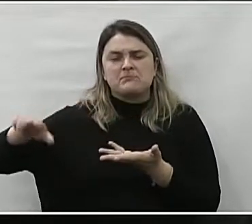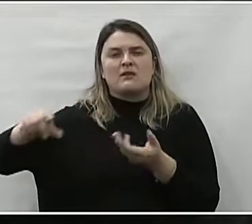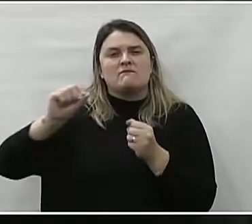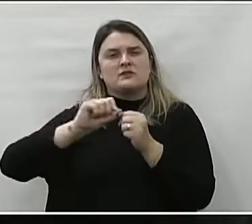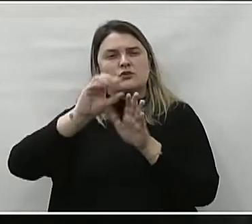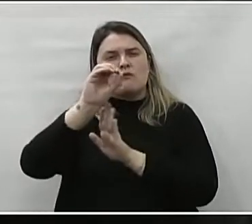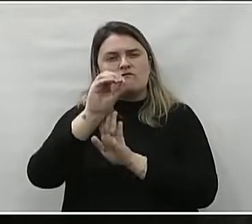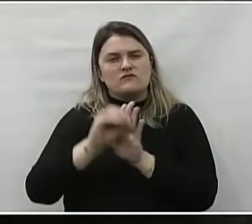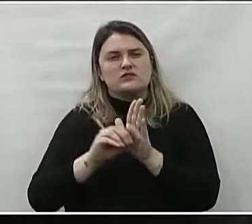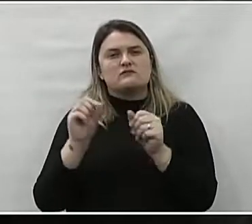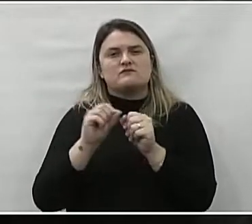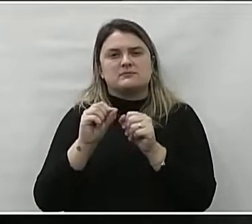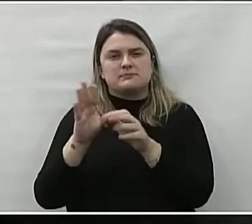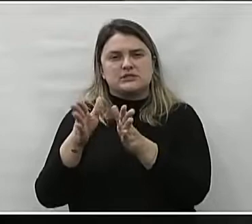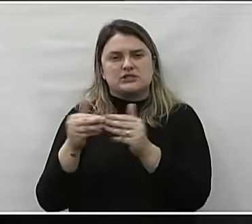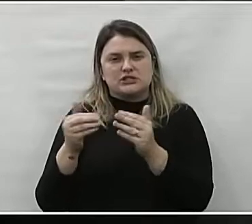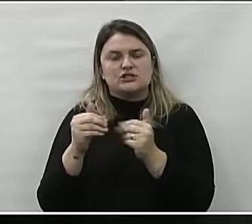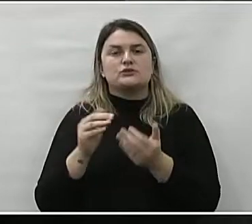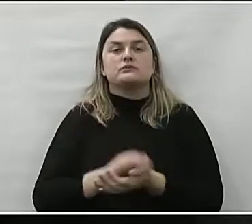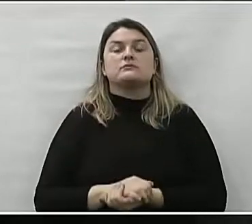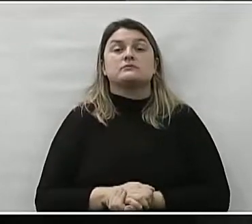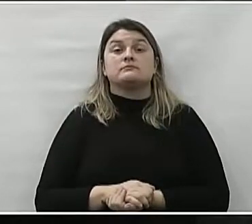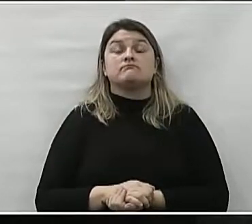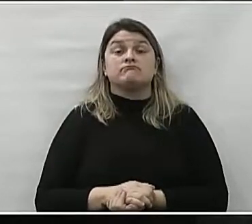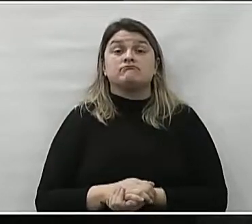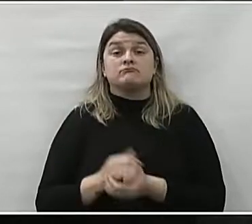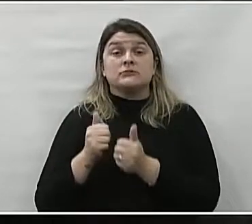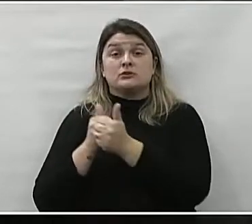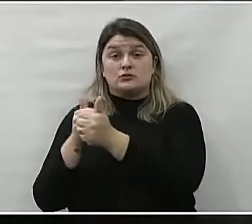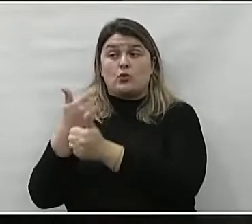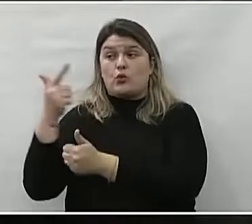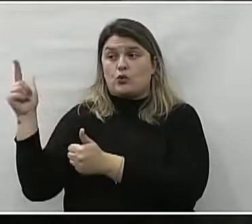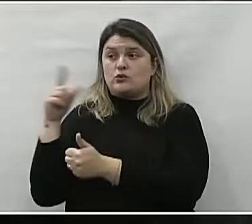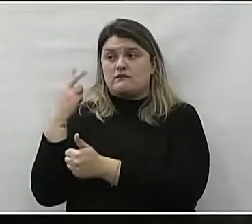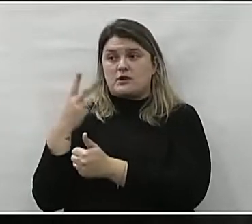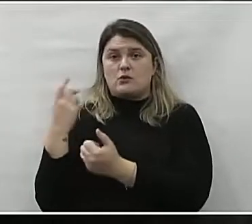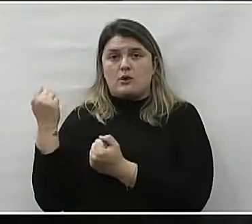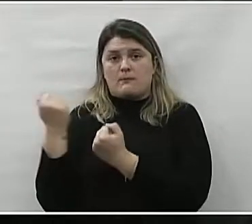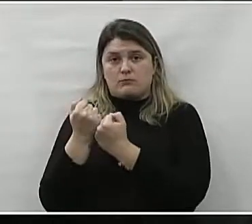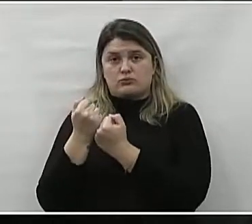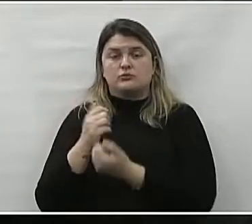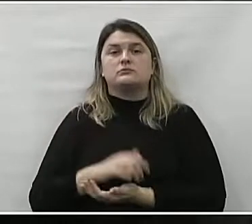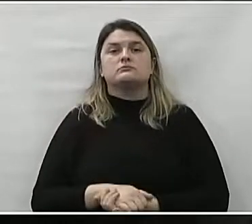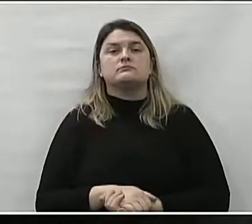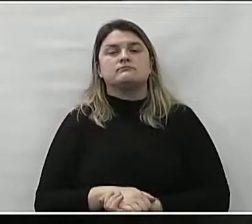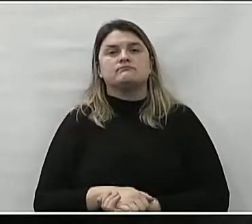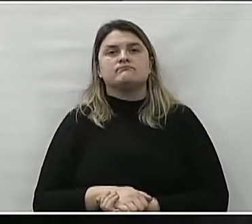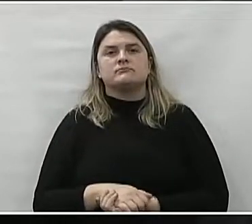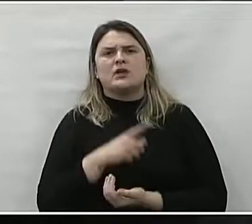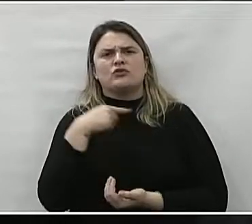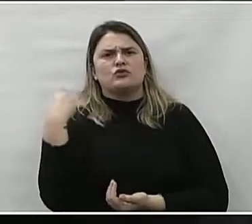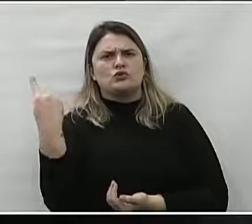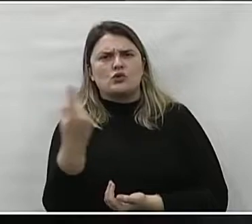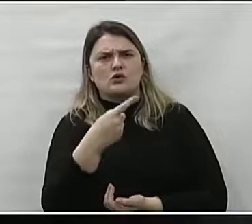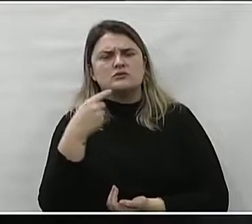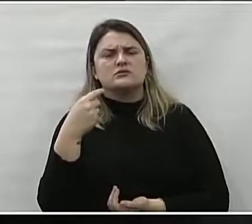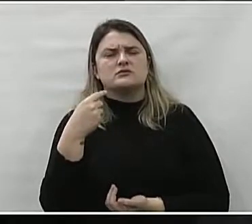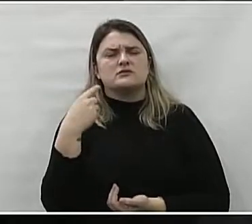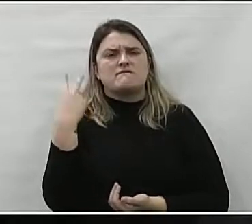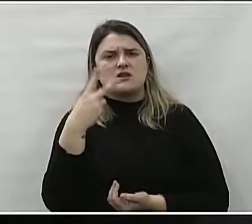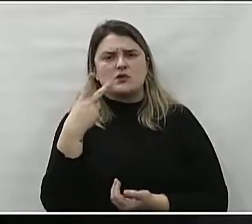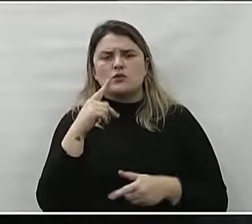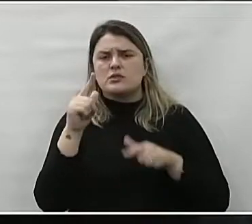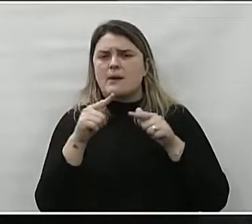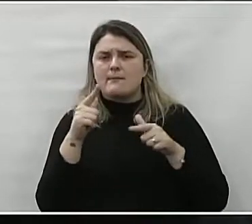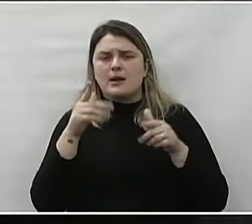ofícios requerimentos indicações né na companhia de alguns demais vereadores aí então como eu falei nós somos viradores de toda